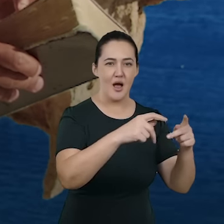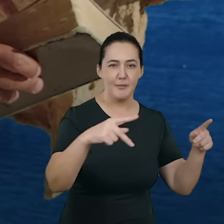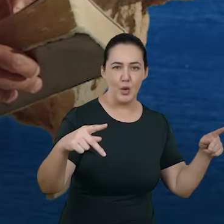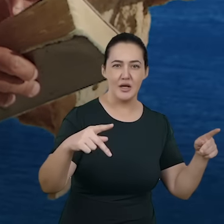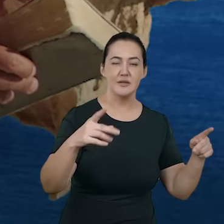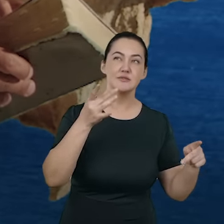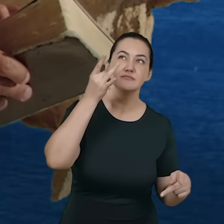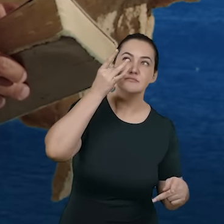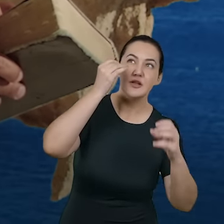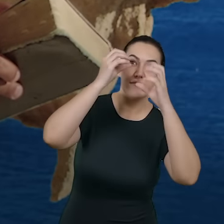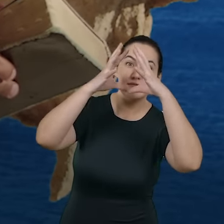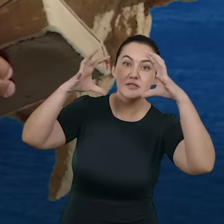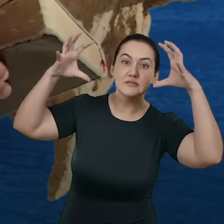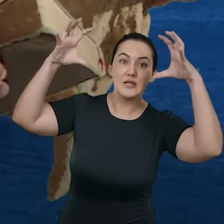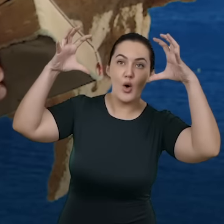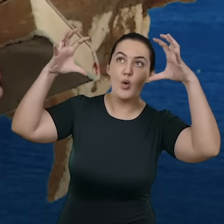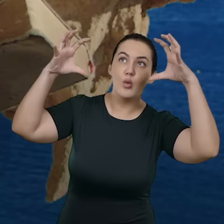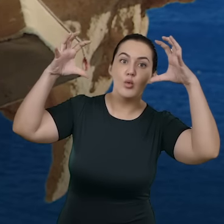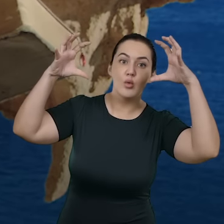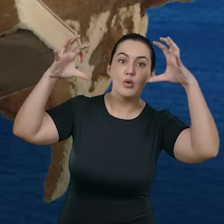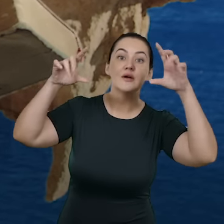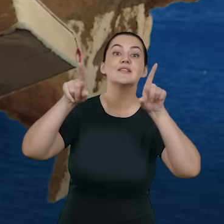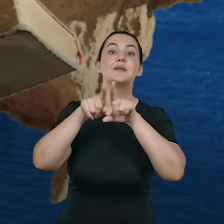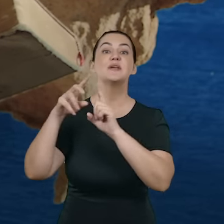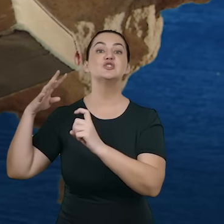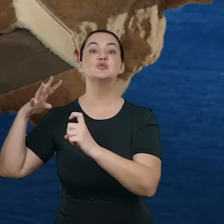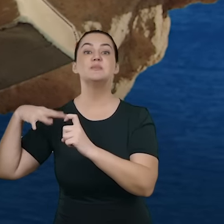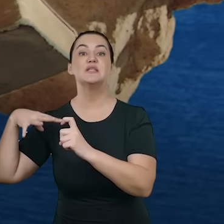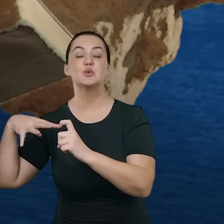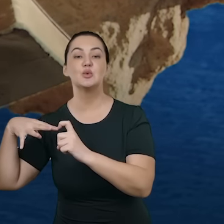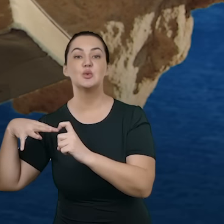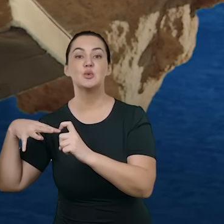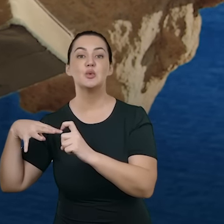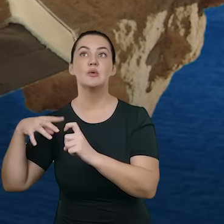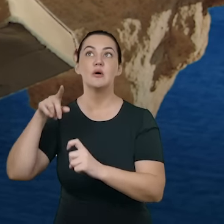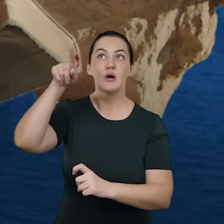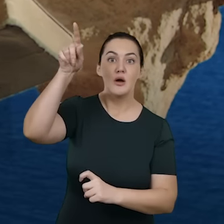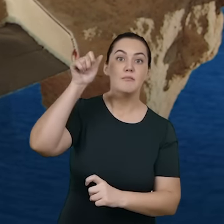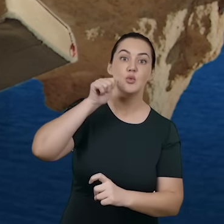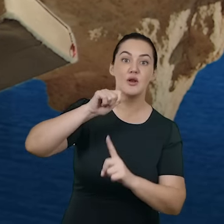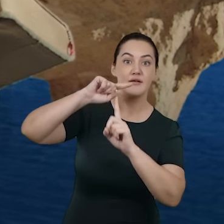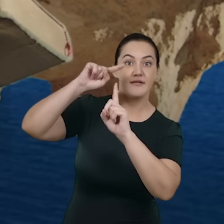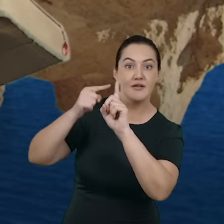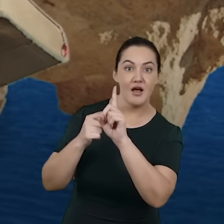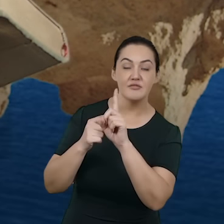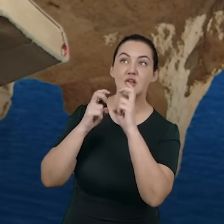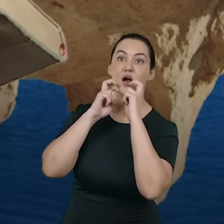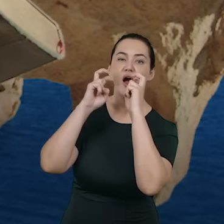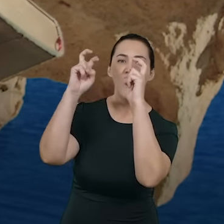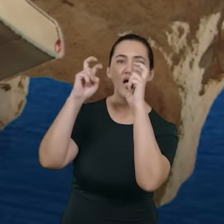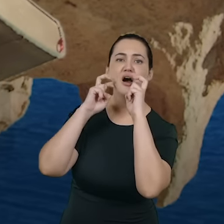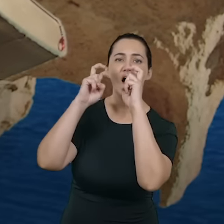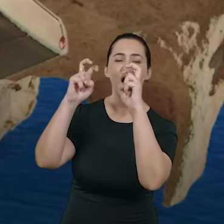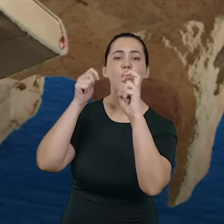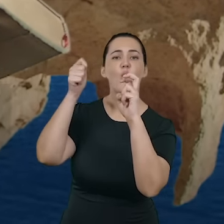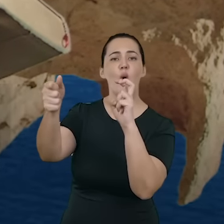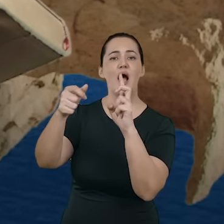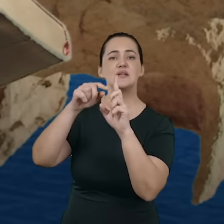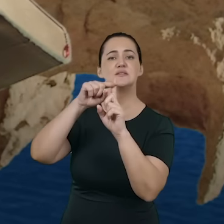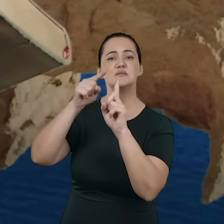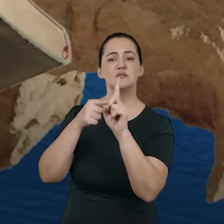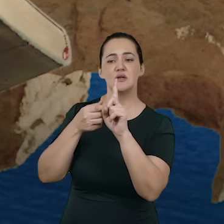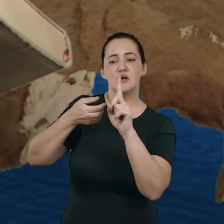visão do apóstolo João? Ambas falam de uma mulher grávida, gritando para dar à luz, sendo perseguida por um